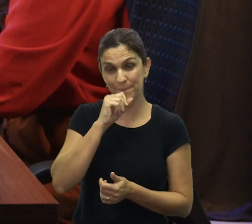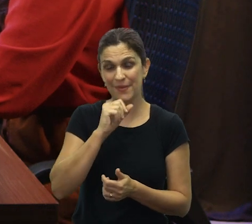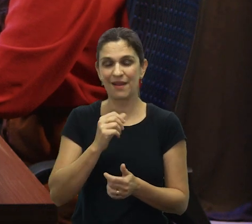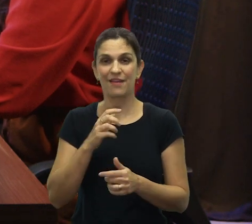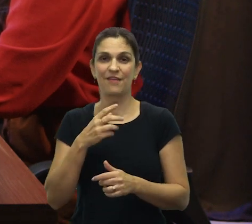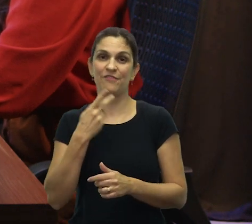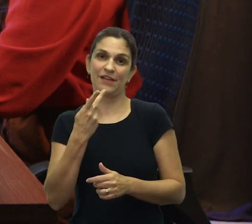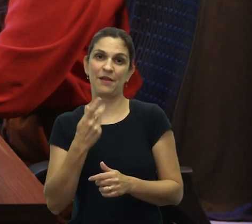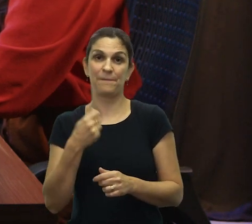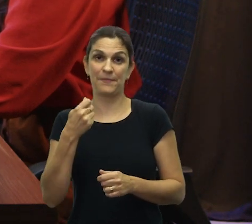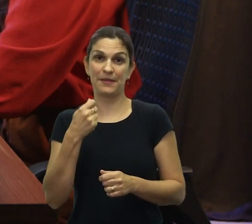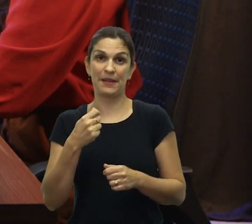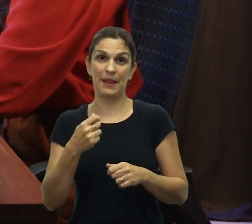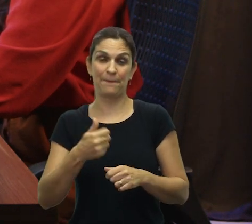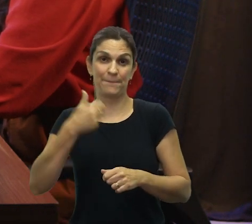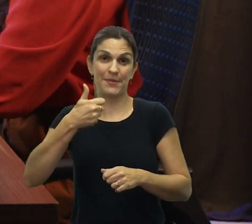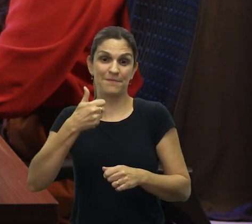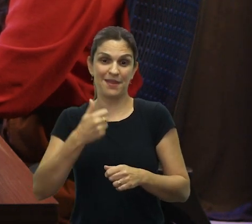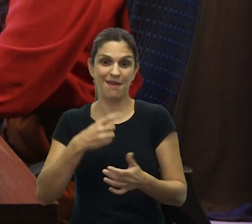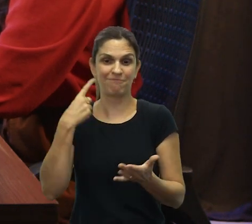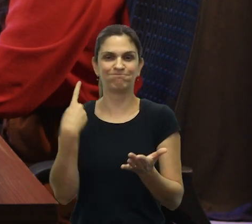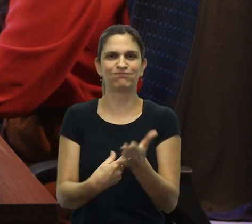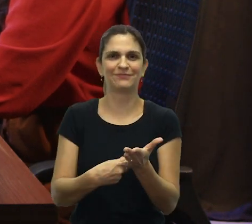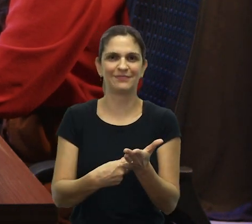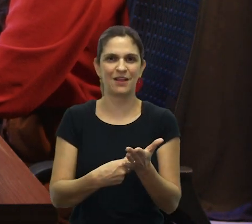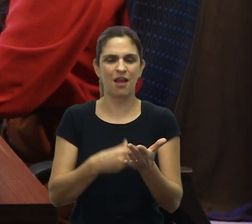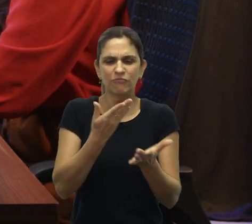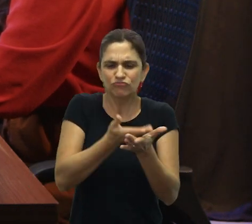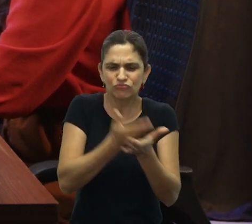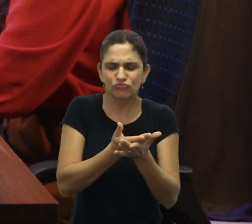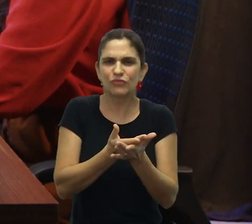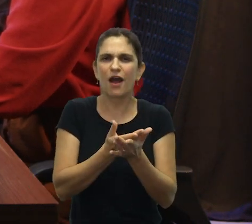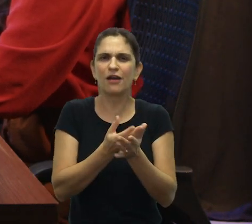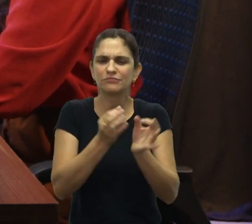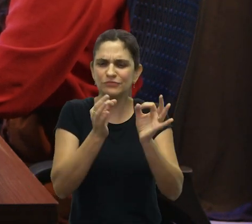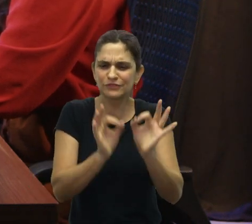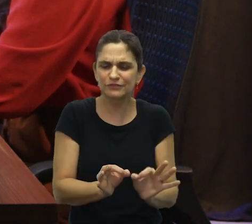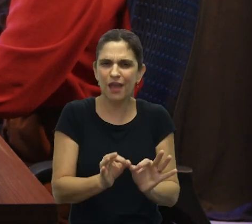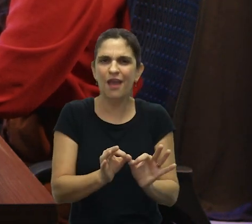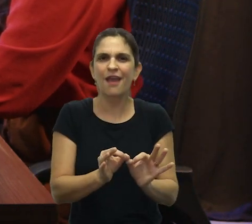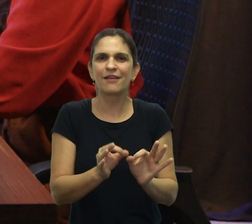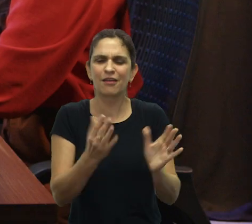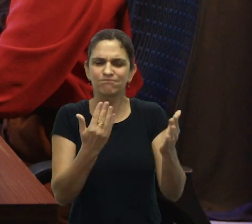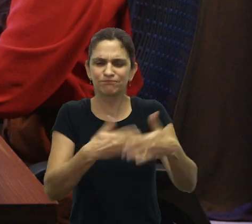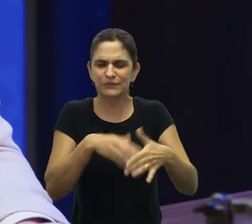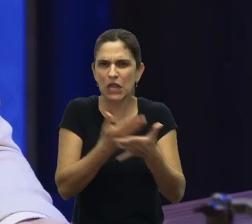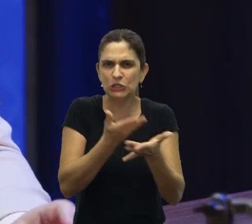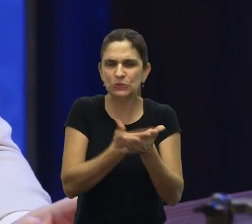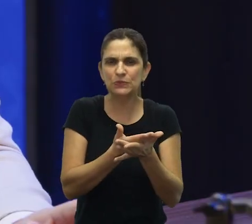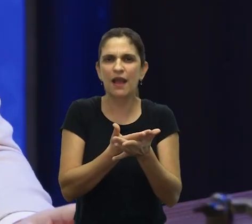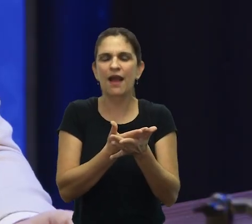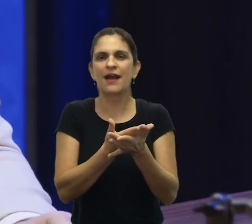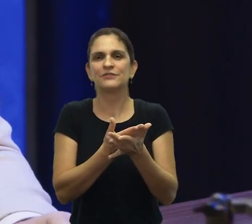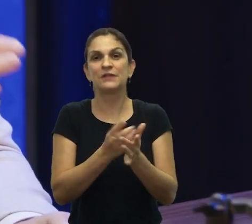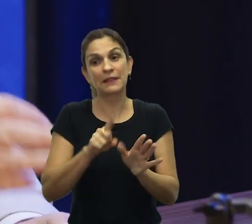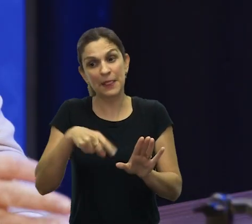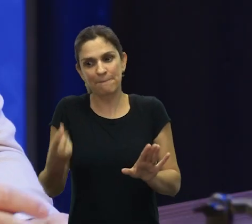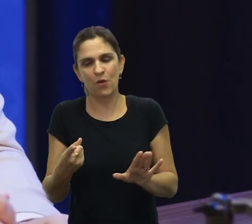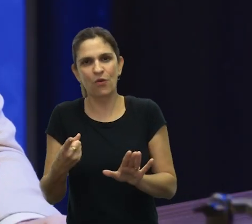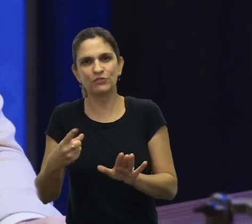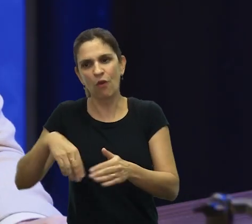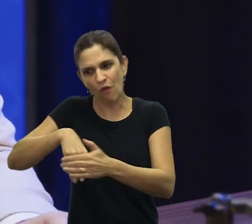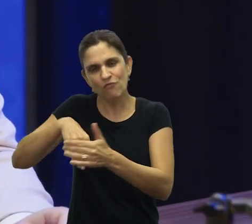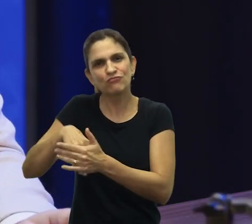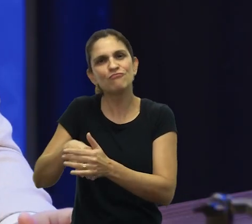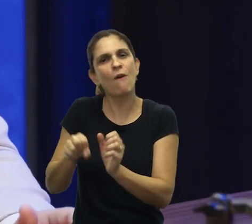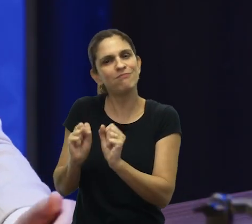Então, para poder jogar futebol, tinha que estar com a tarefa pronta, estudado para a prova, revisado tudo. E tinha